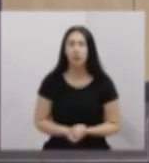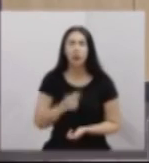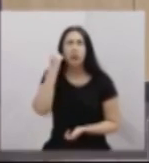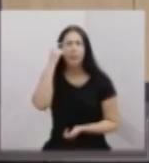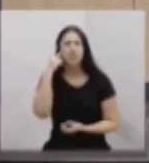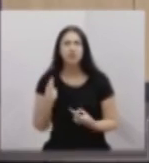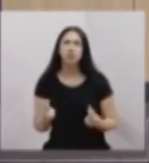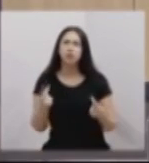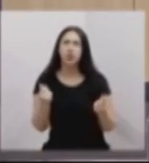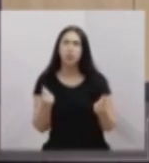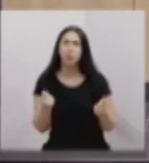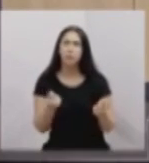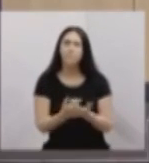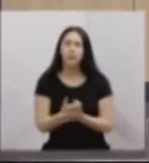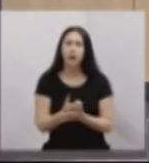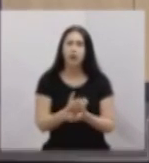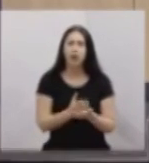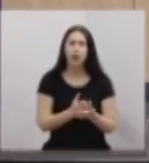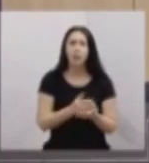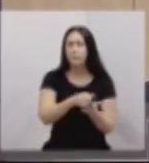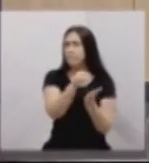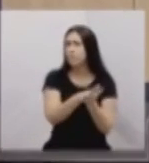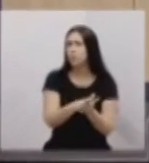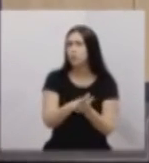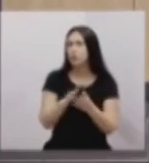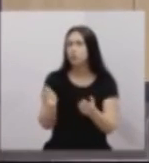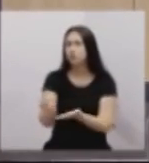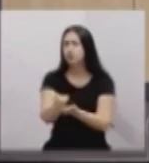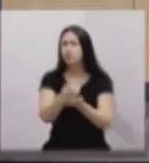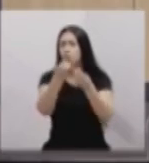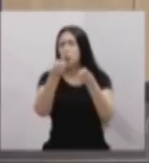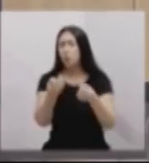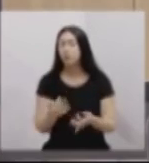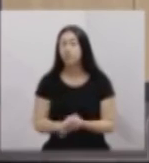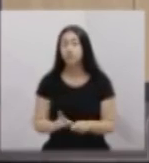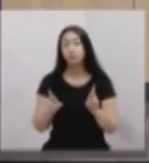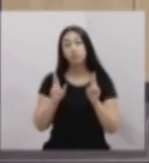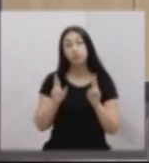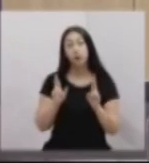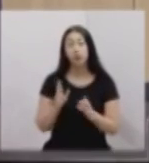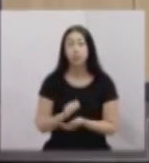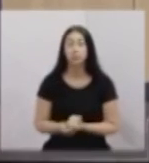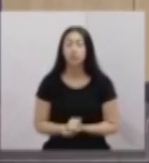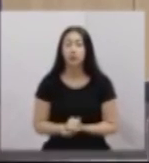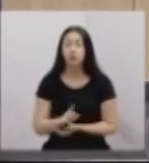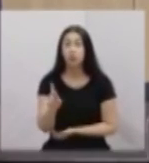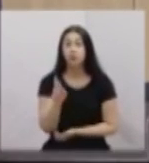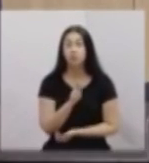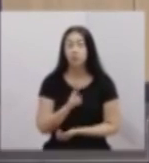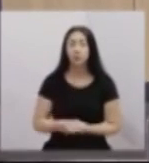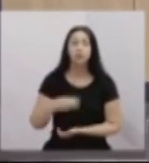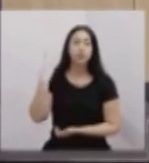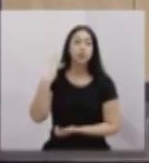multas aplicadas durante esse período de pandemia do coronavírus? Ao aguardo de manifestação, autoria vereador